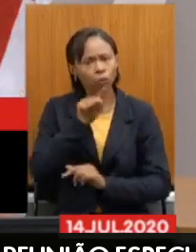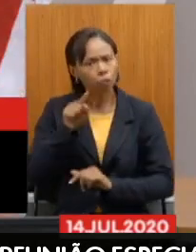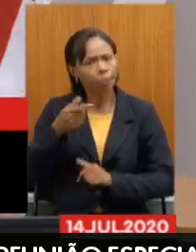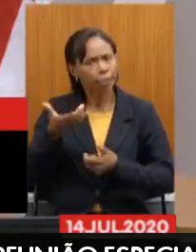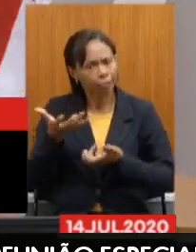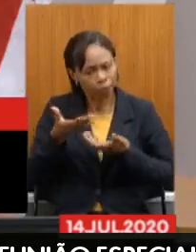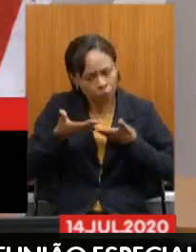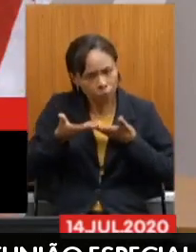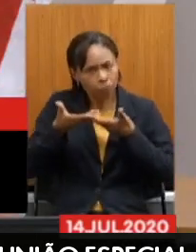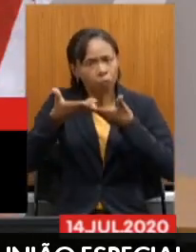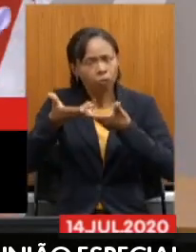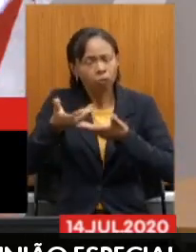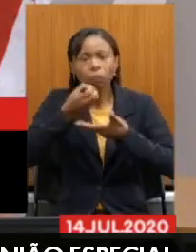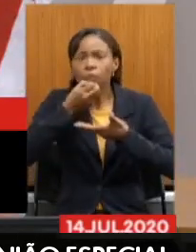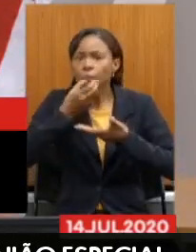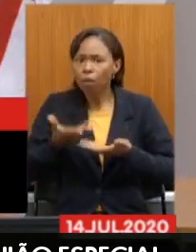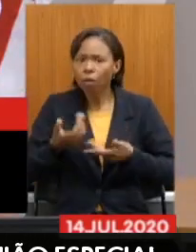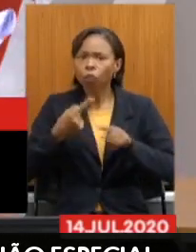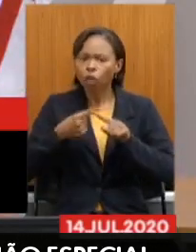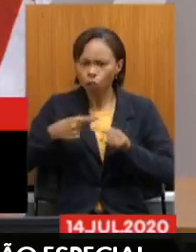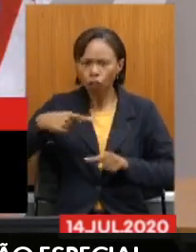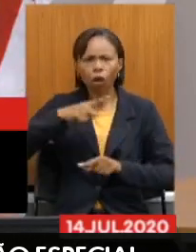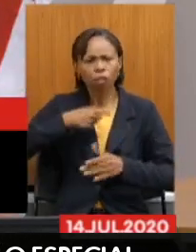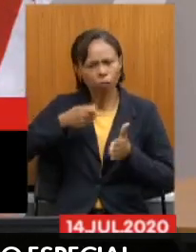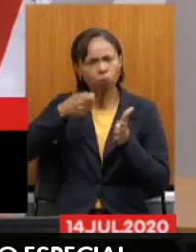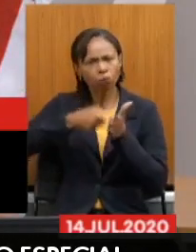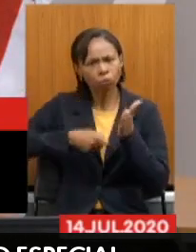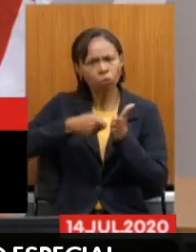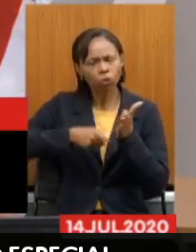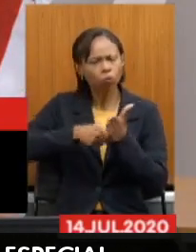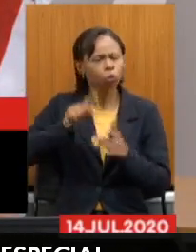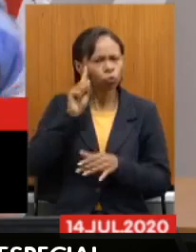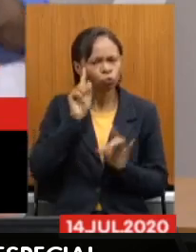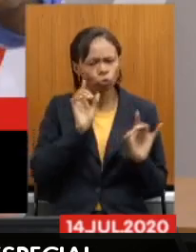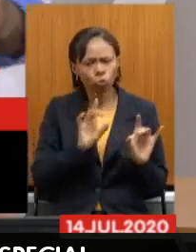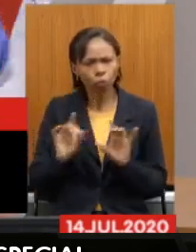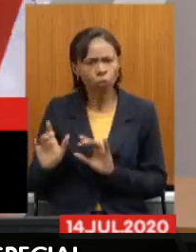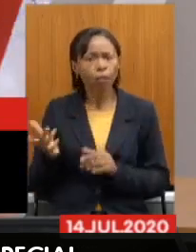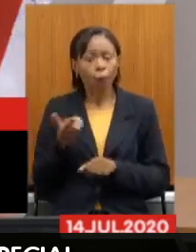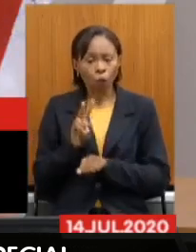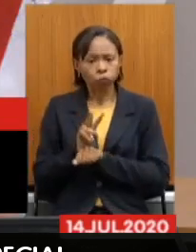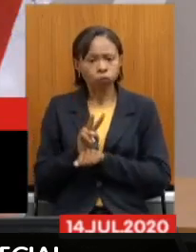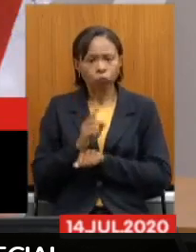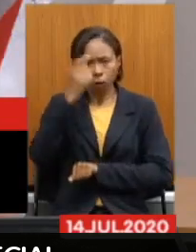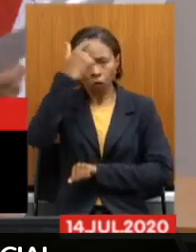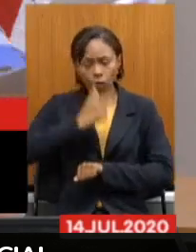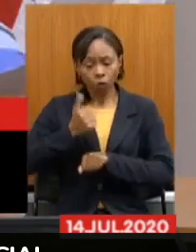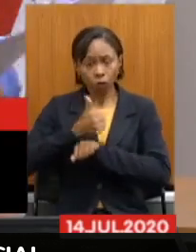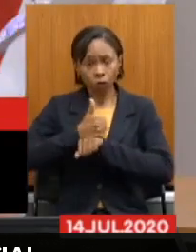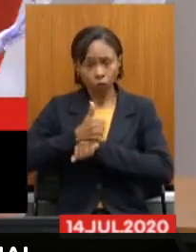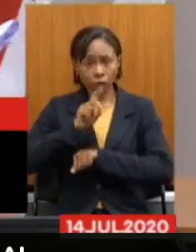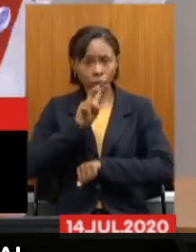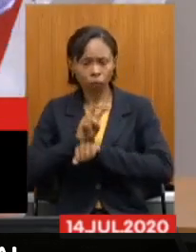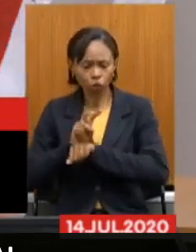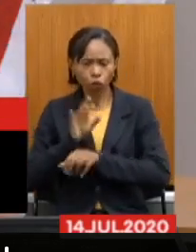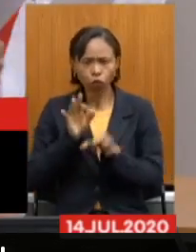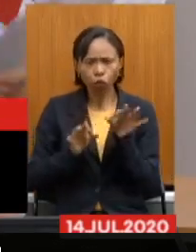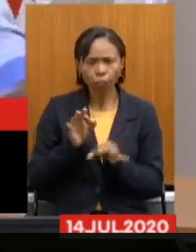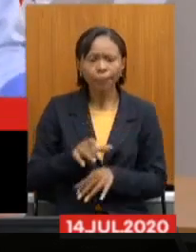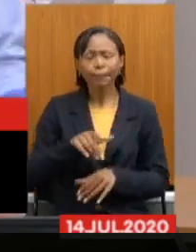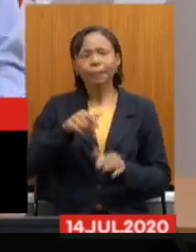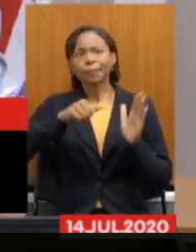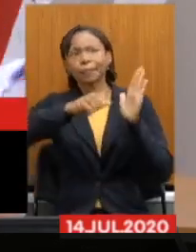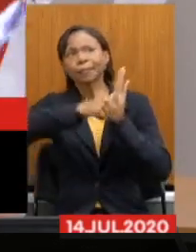né? Porque a nossa missão é bater na porta mesmo no dia a dia, né? Então, o oficial de justiça é aquele que vai, bate na porta, bate campainha,